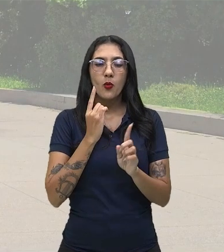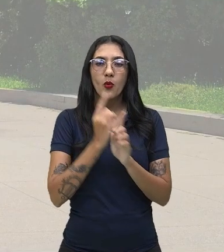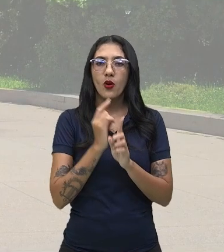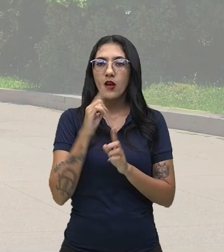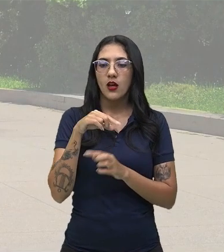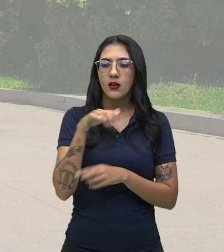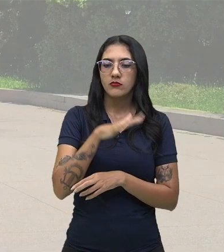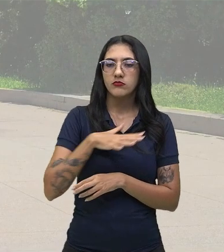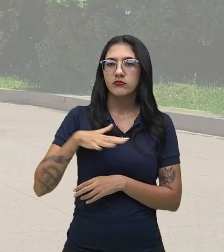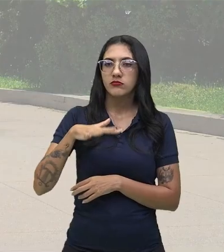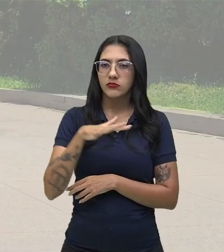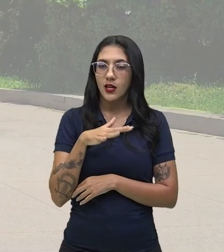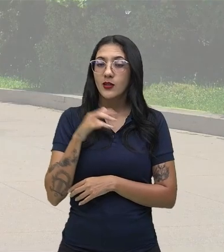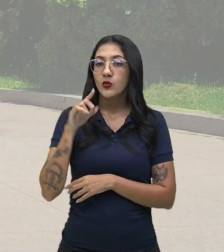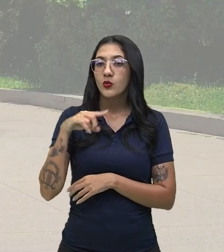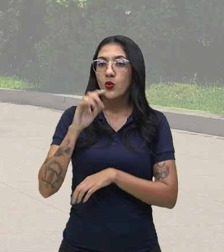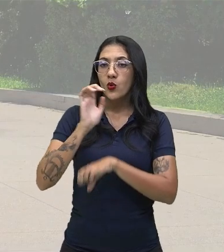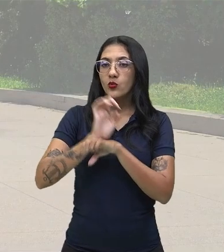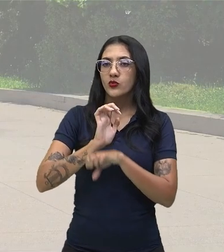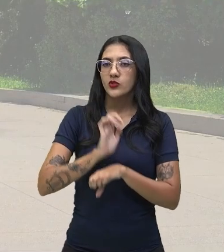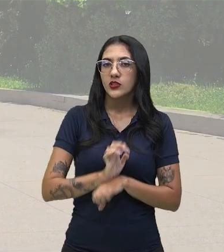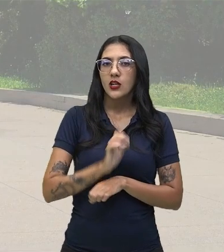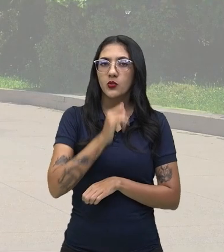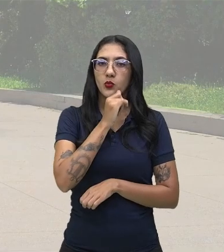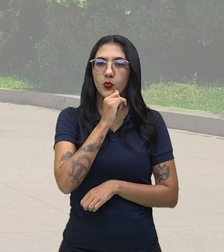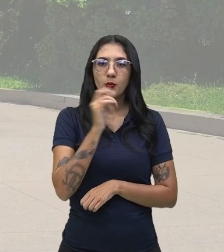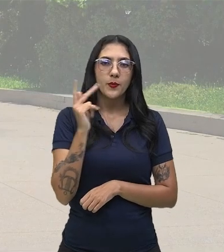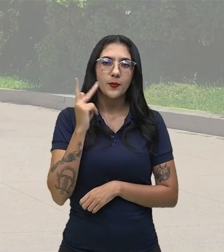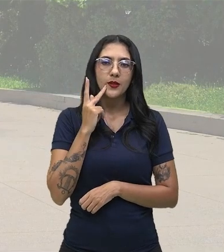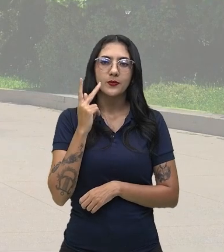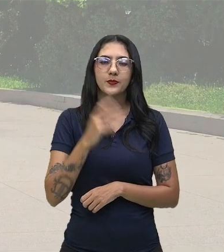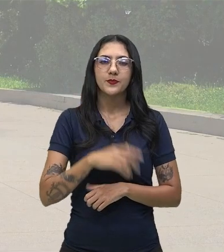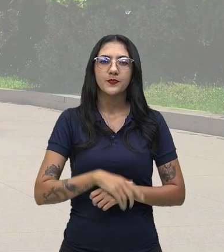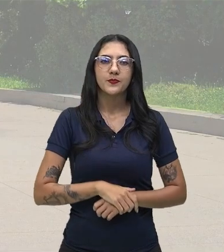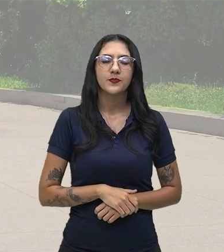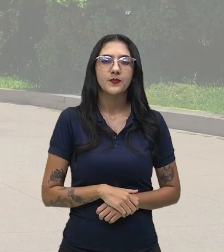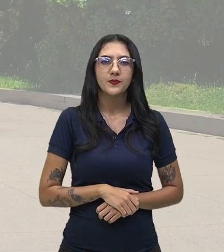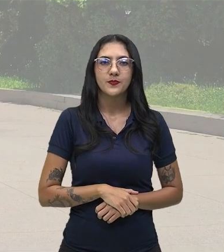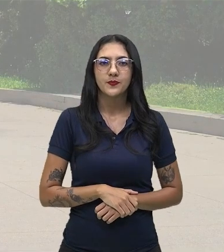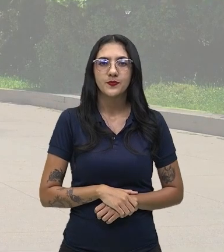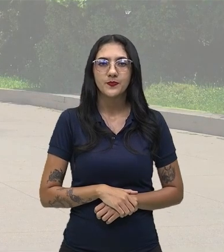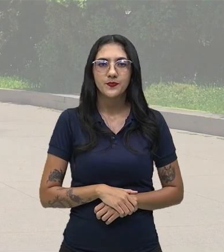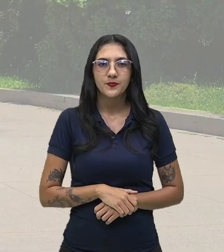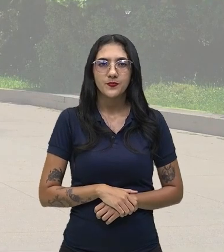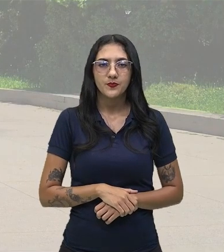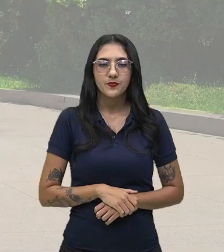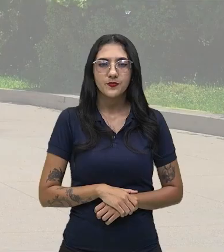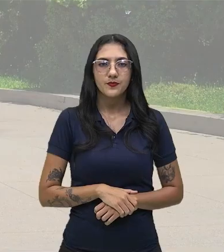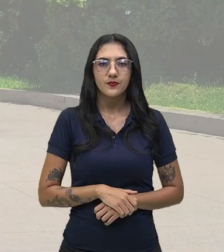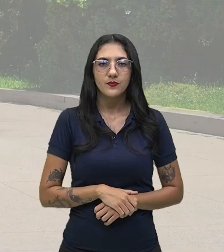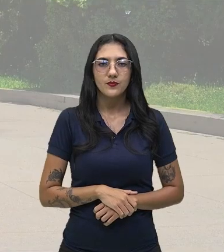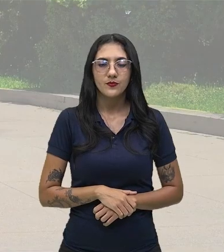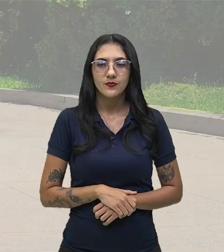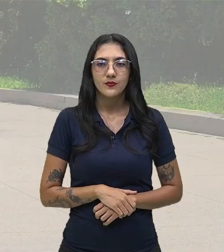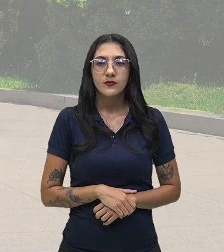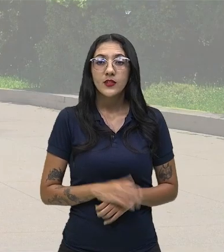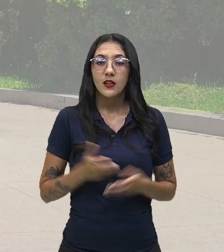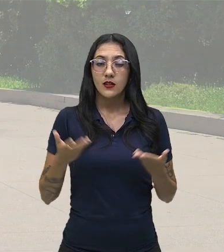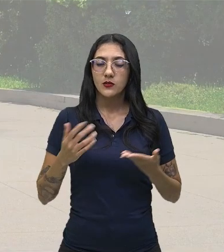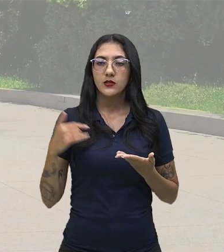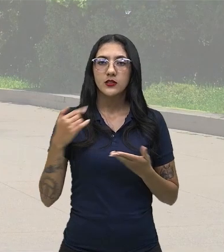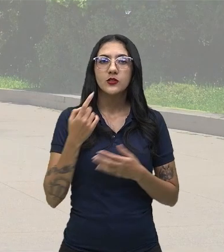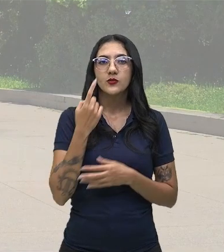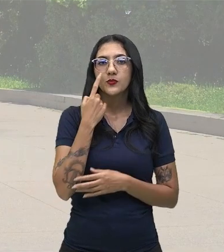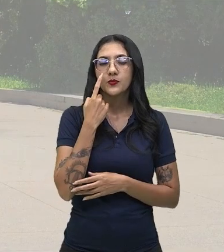Marco Zero, lá em Macapá, no estado do Amapá. Dando continuidade, vamos verificar a